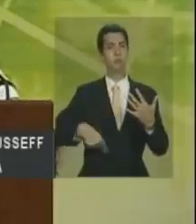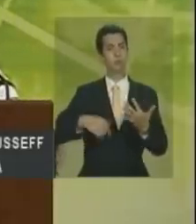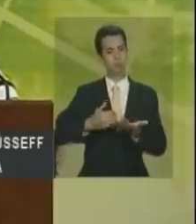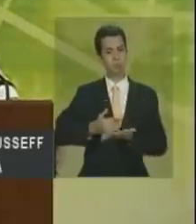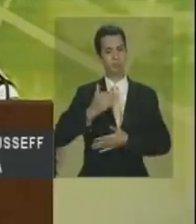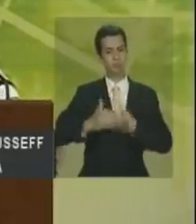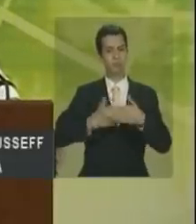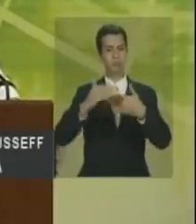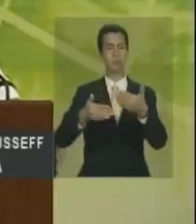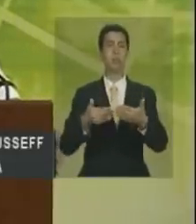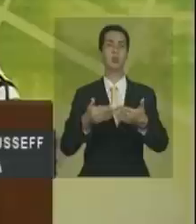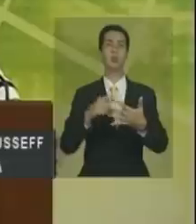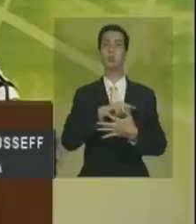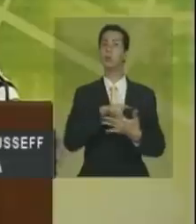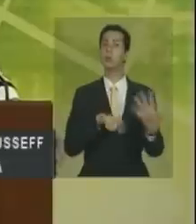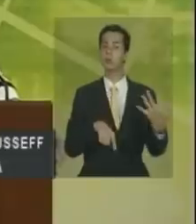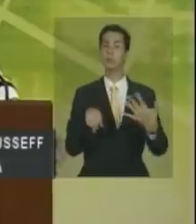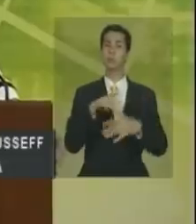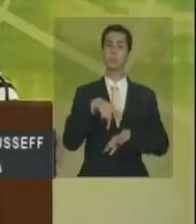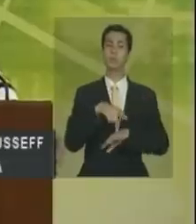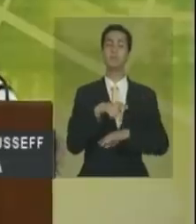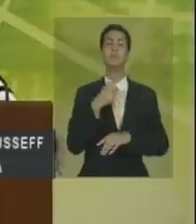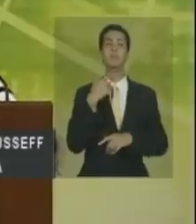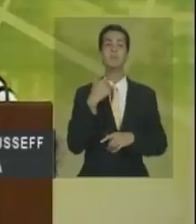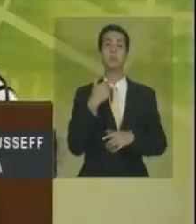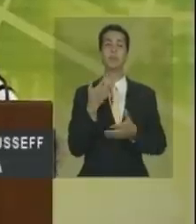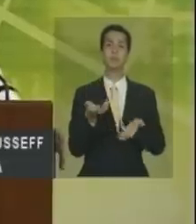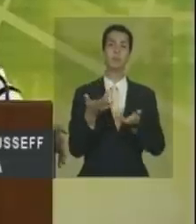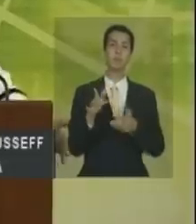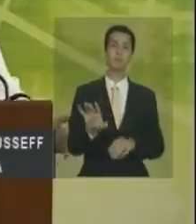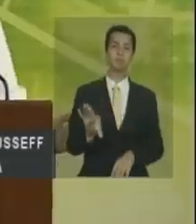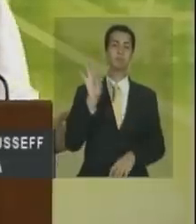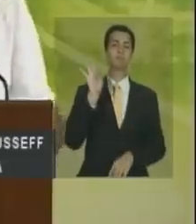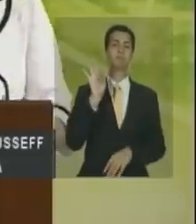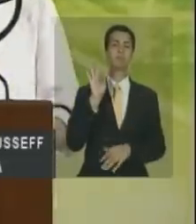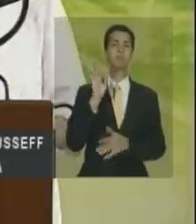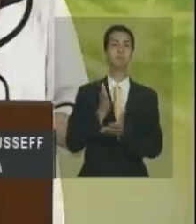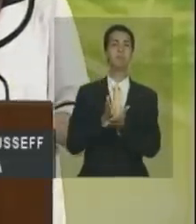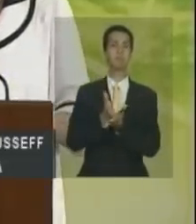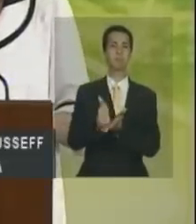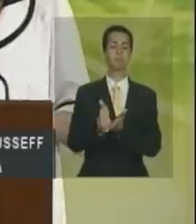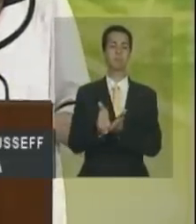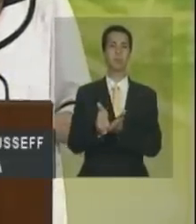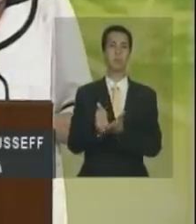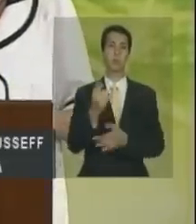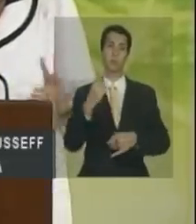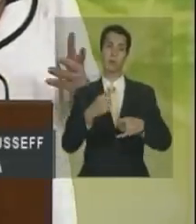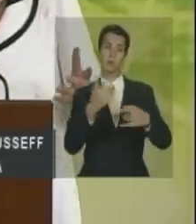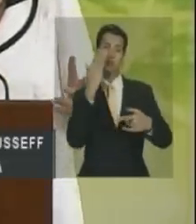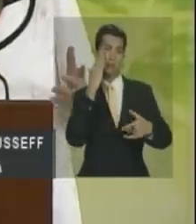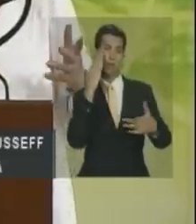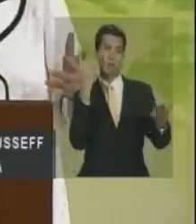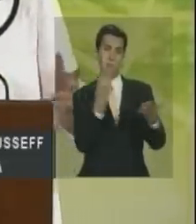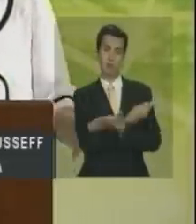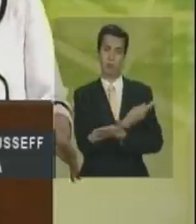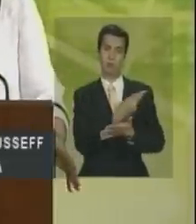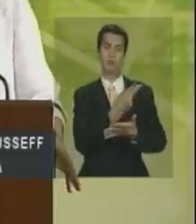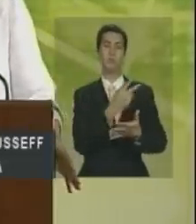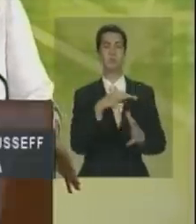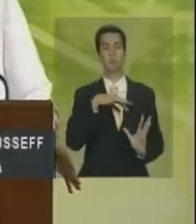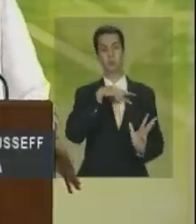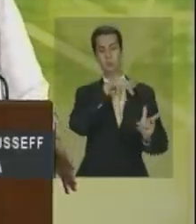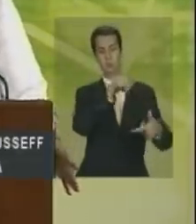escolheram e exercem uma escolha sistematicamente diante da conjuntura nacional desses países e